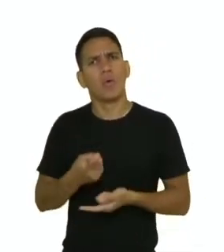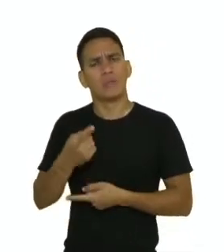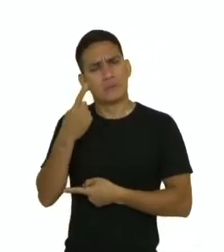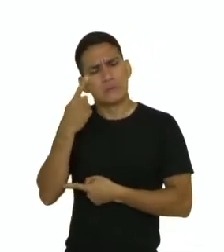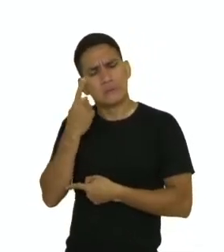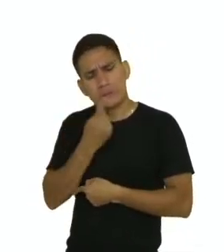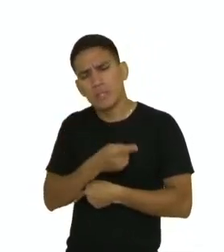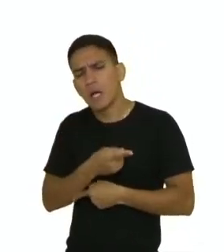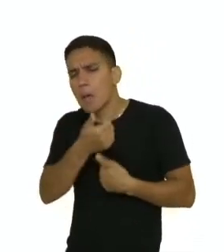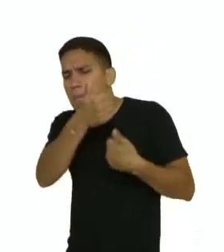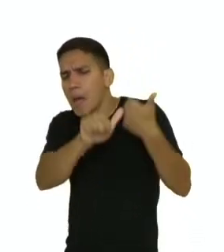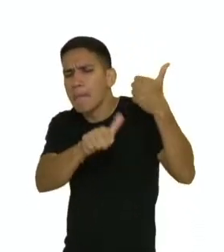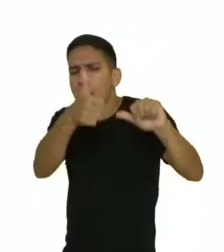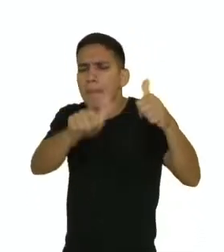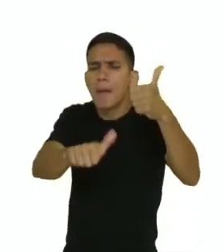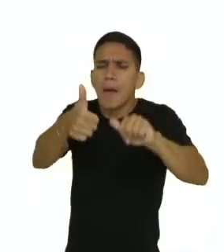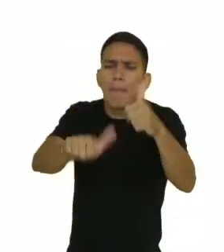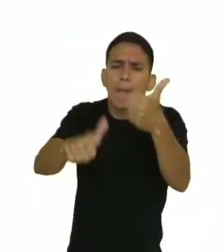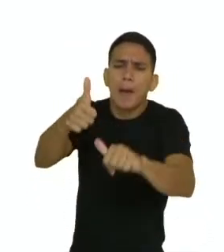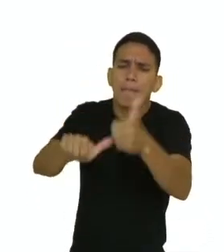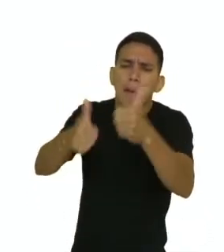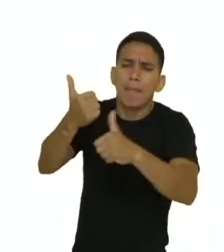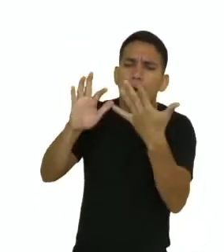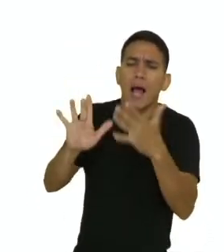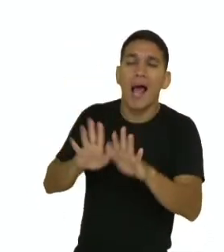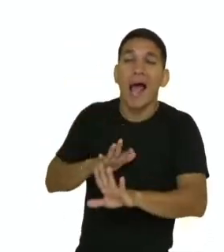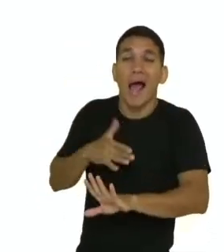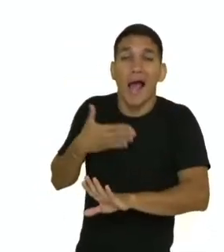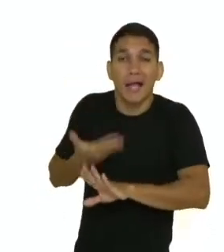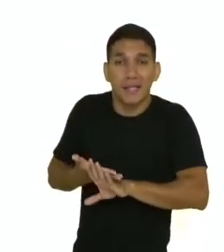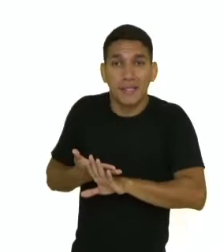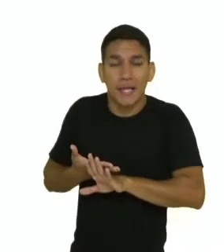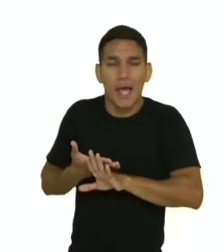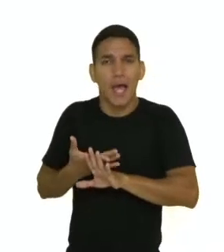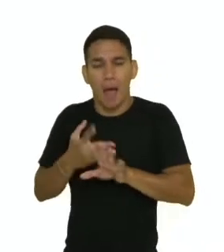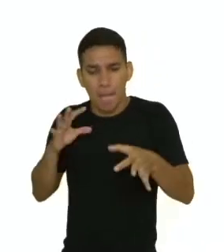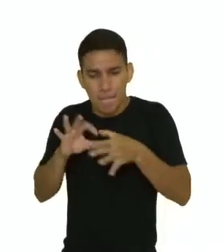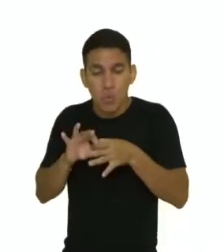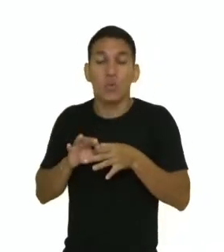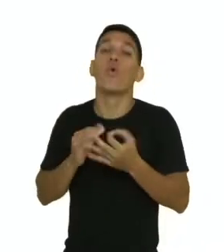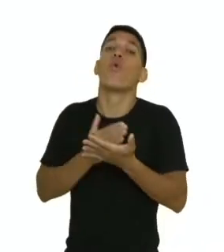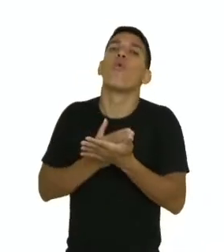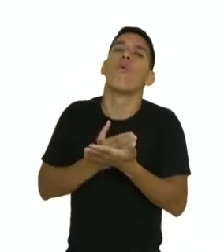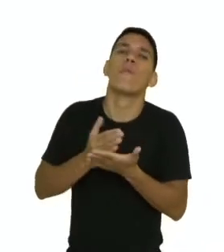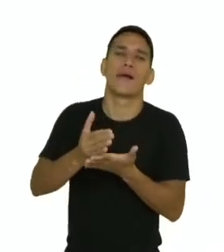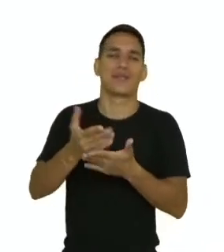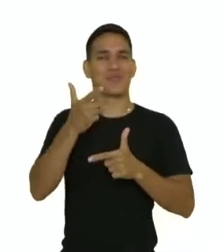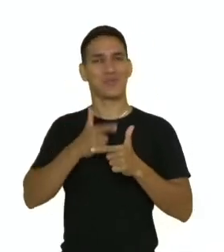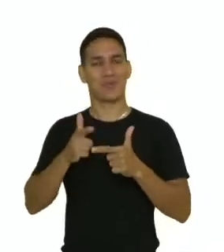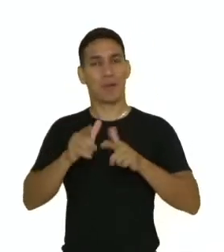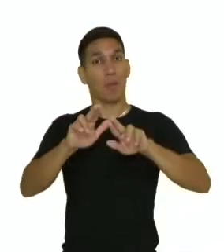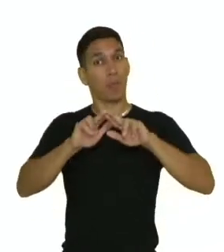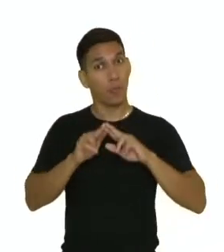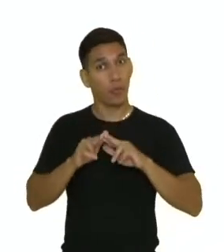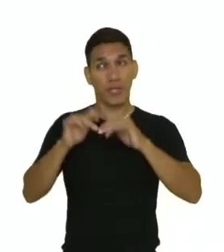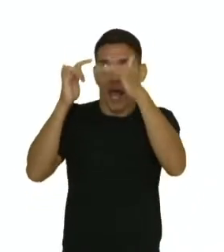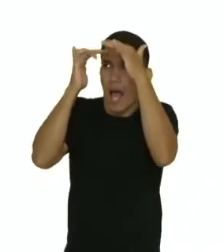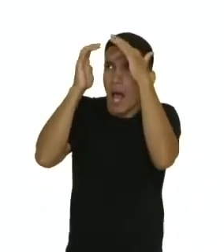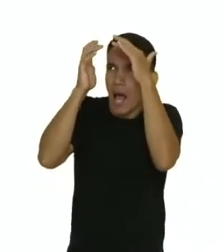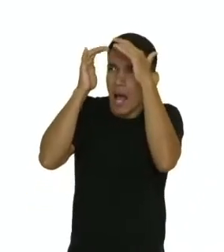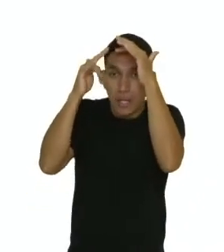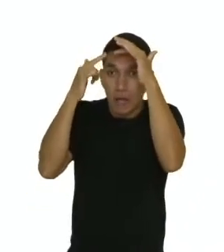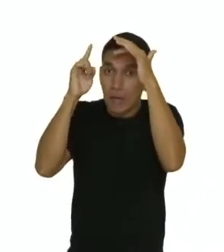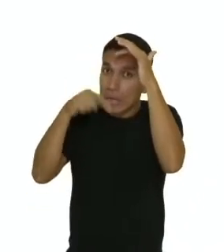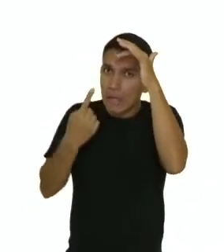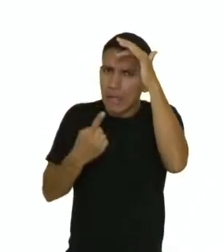de analisar as questões até chegar à raiz dos problemas. Por isso que a gente fala que a filosofia é radical,